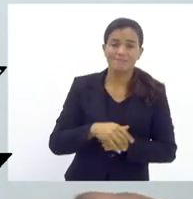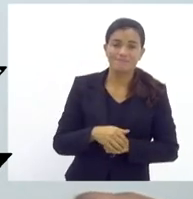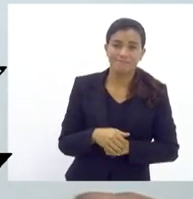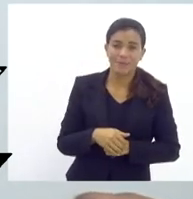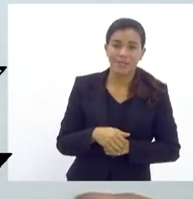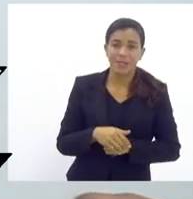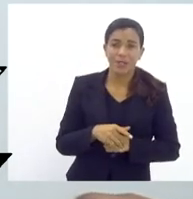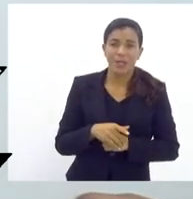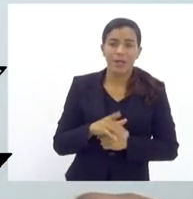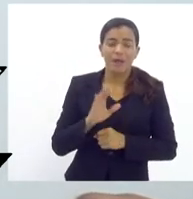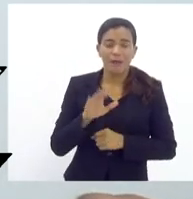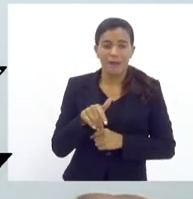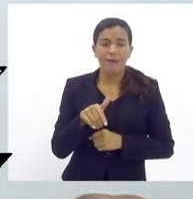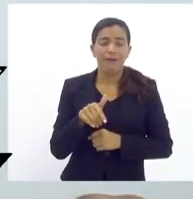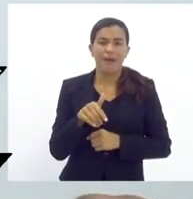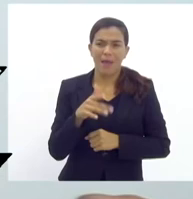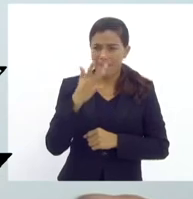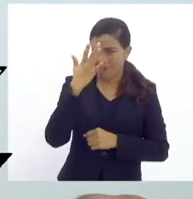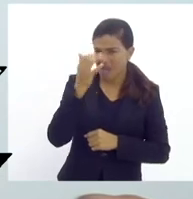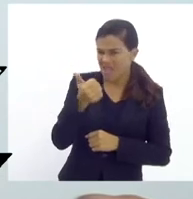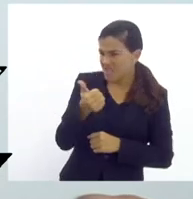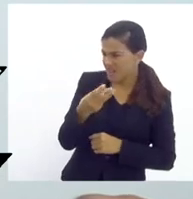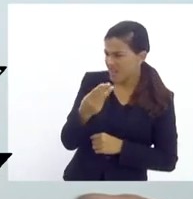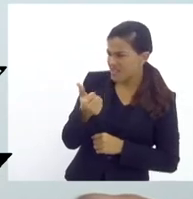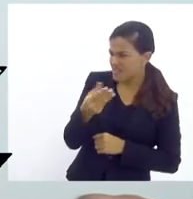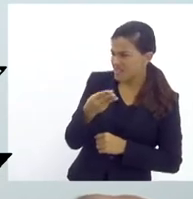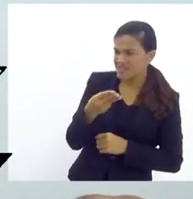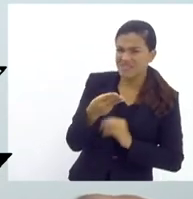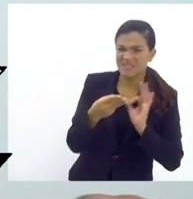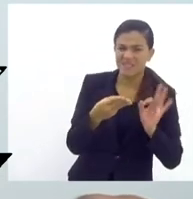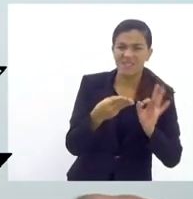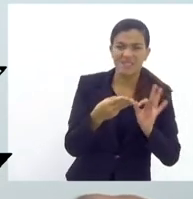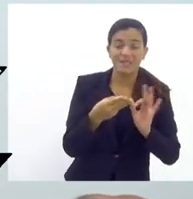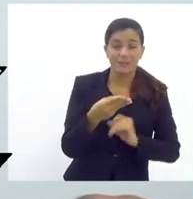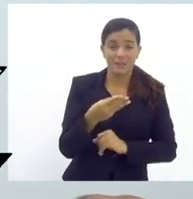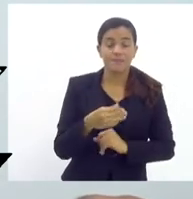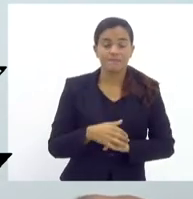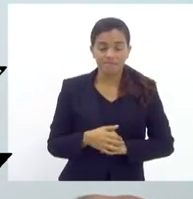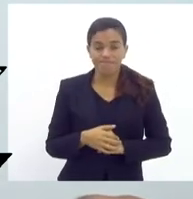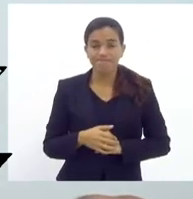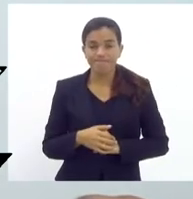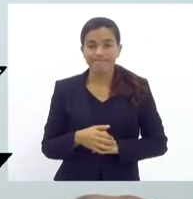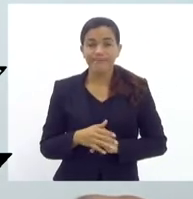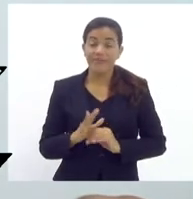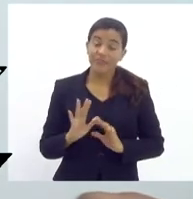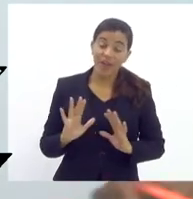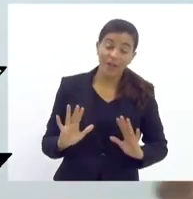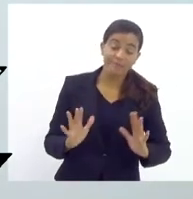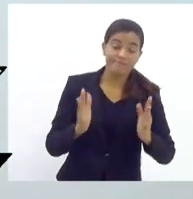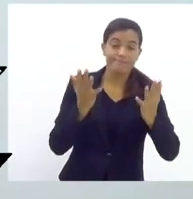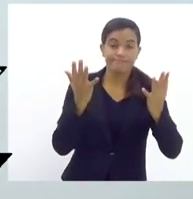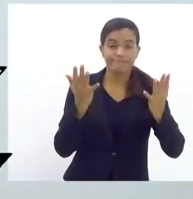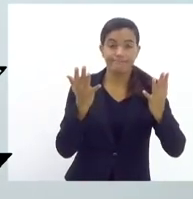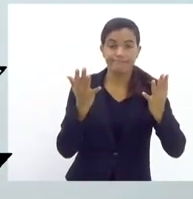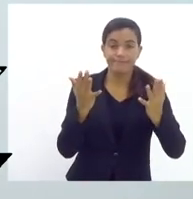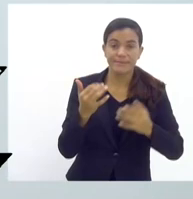faz manhã dia 13 né quer dizer sempre vai se Celebrar